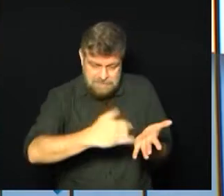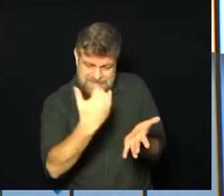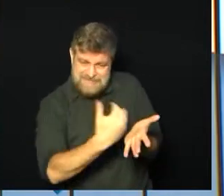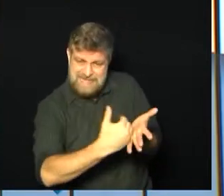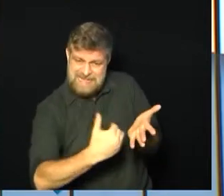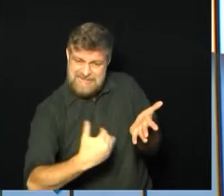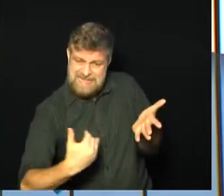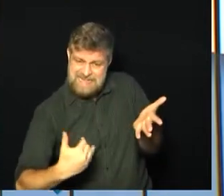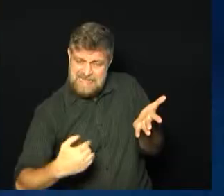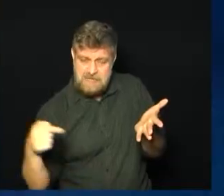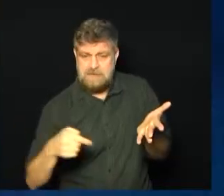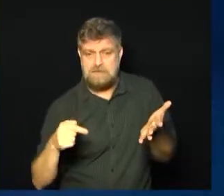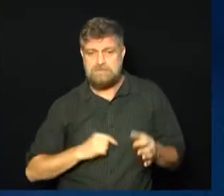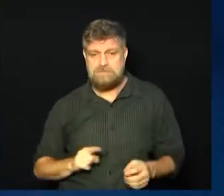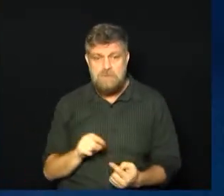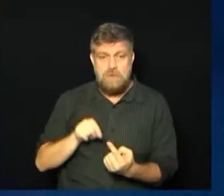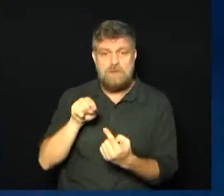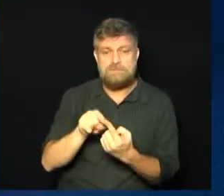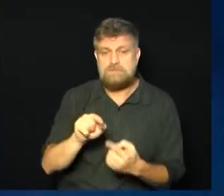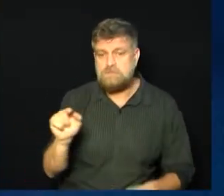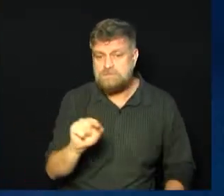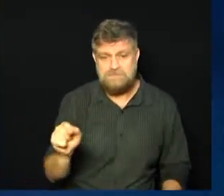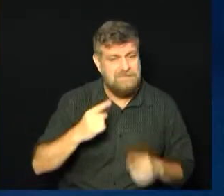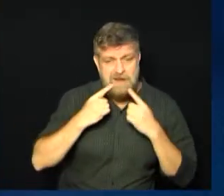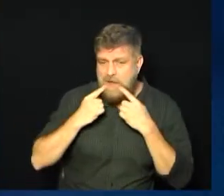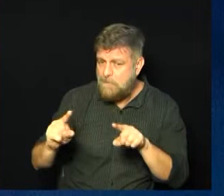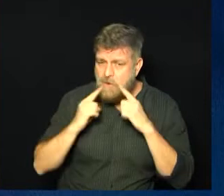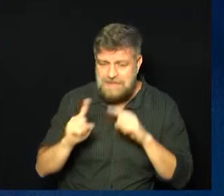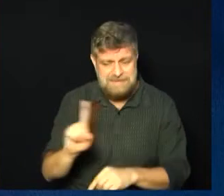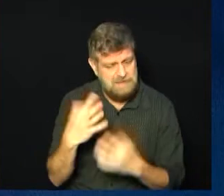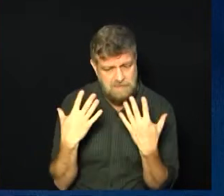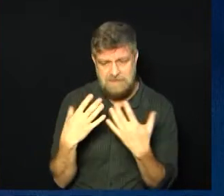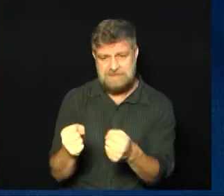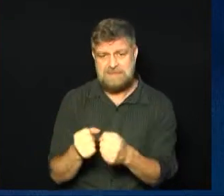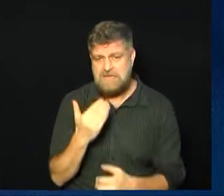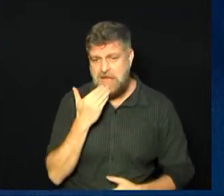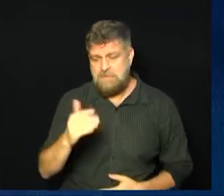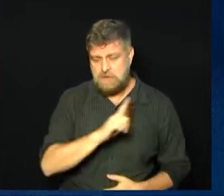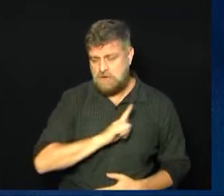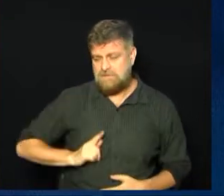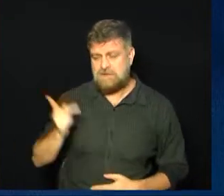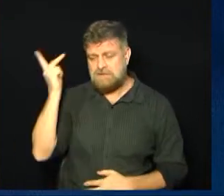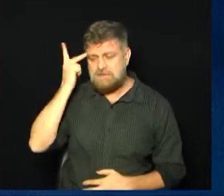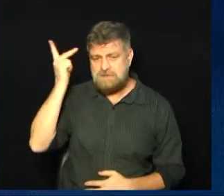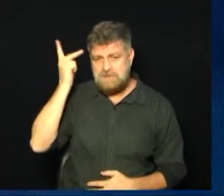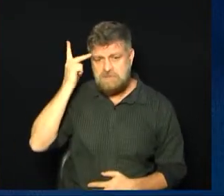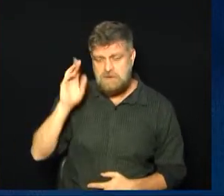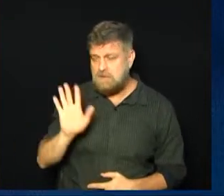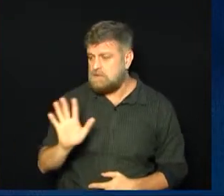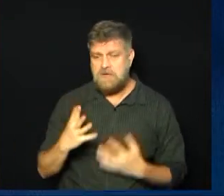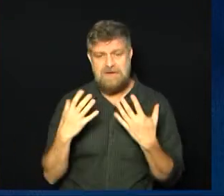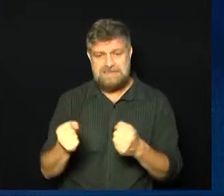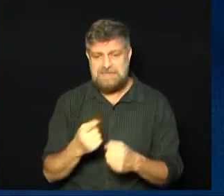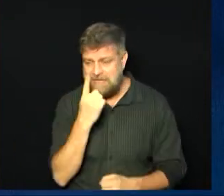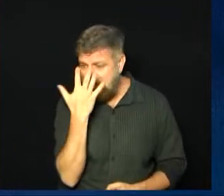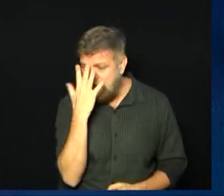moção que justamente ela protesta ao excelentíssimo governador de São Paulo em razão da